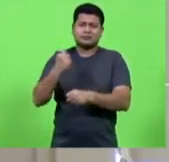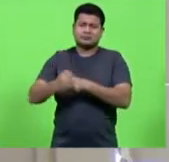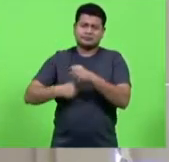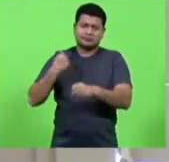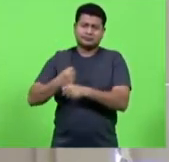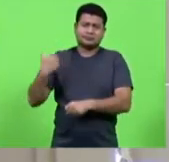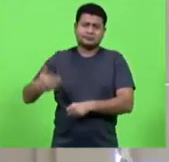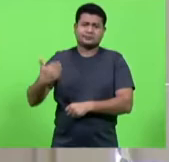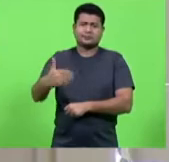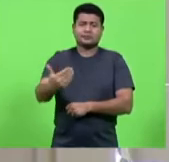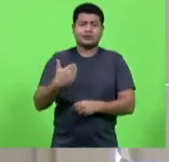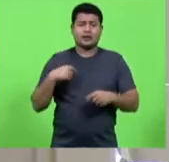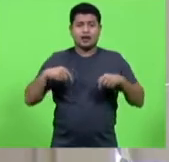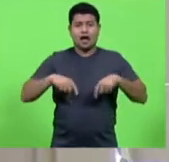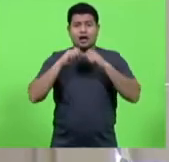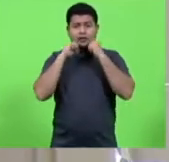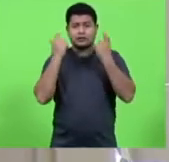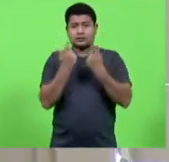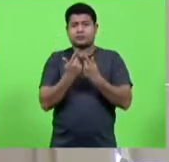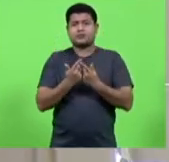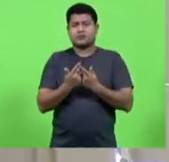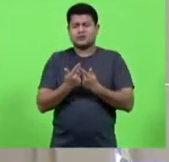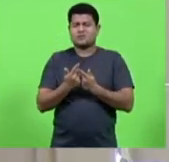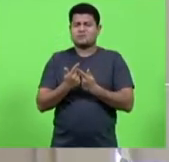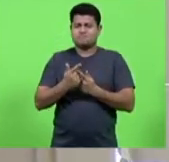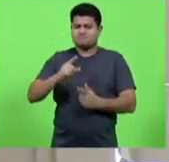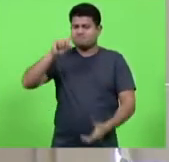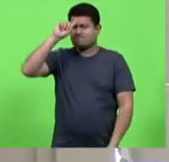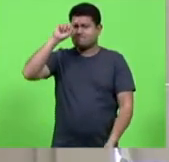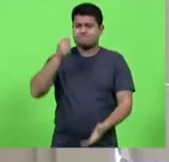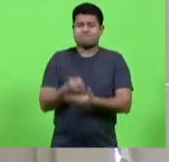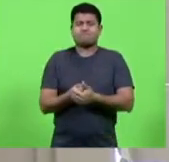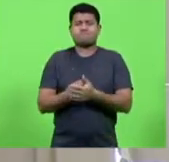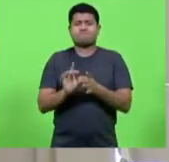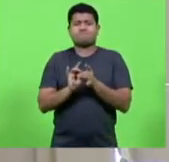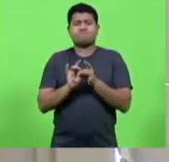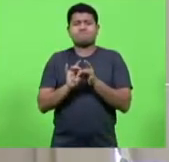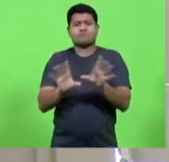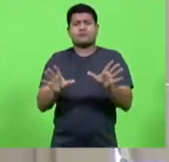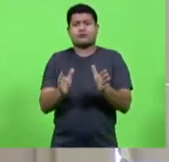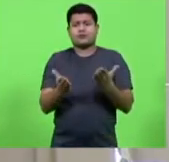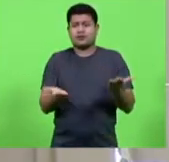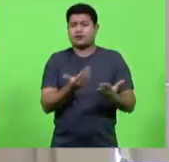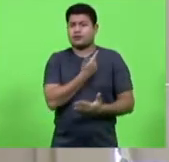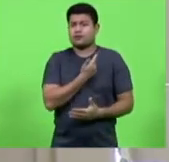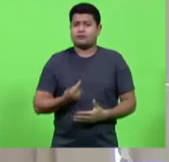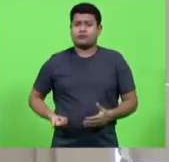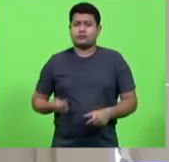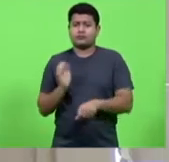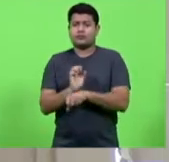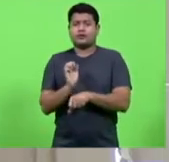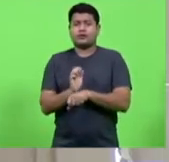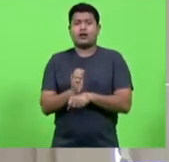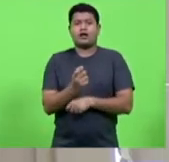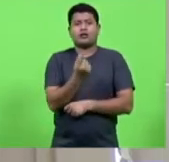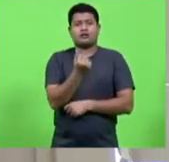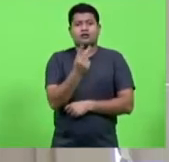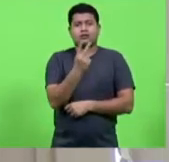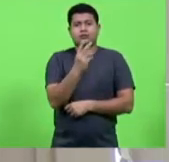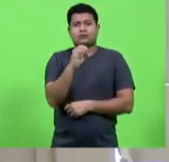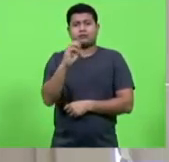Legislativa fez um ato fantástico aqui, autorizando o governo do Estado a colocar 200 milhões só